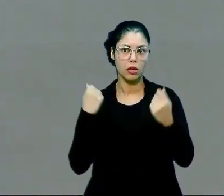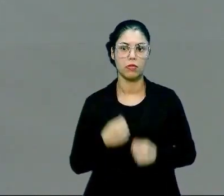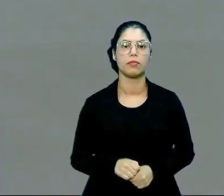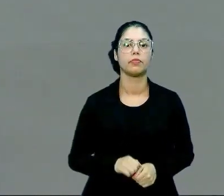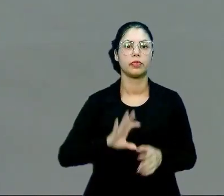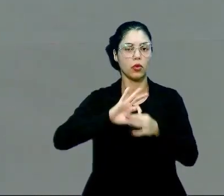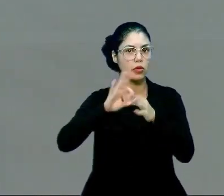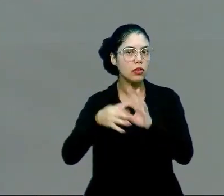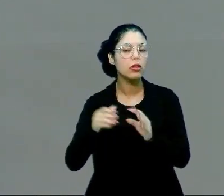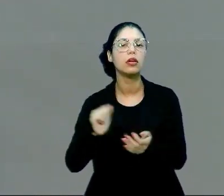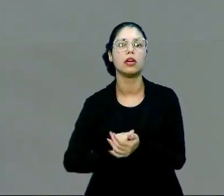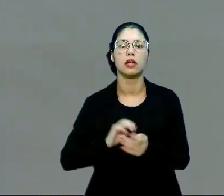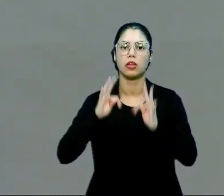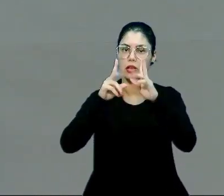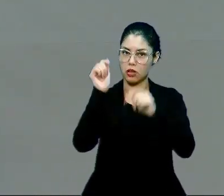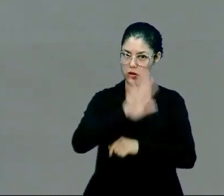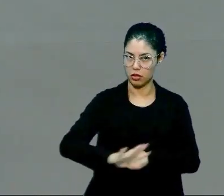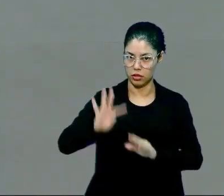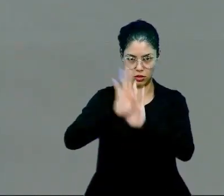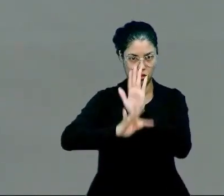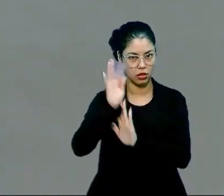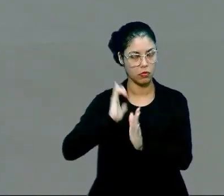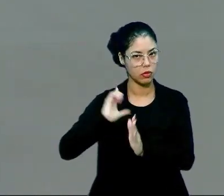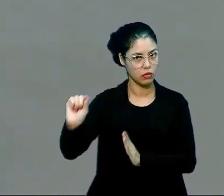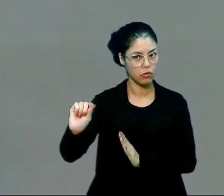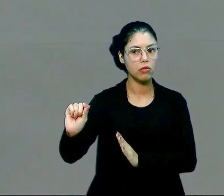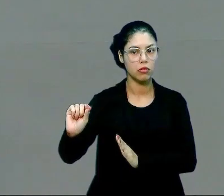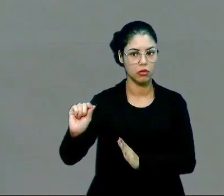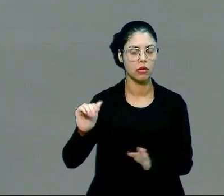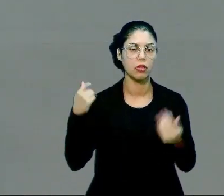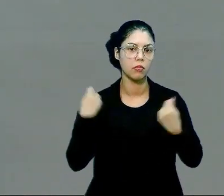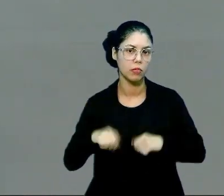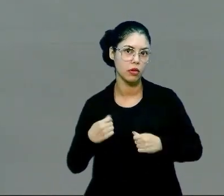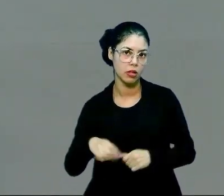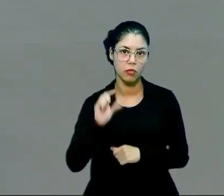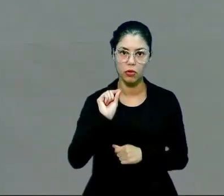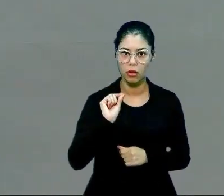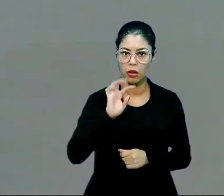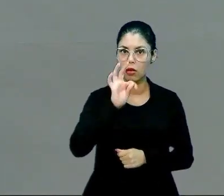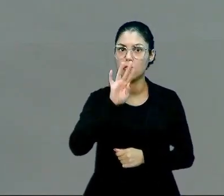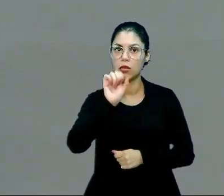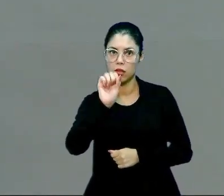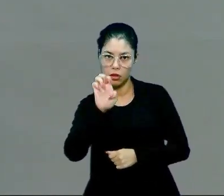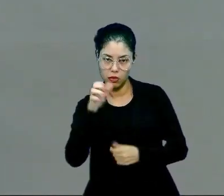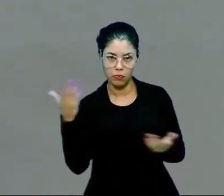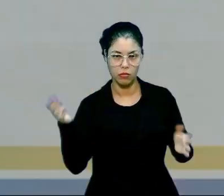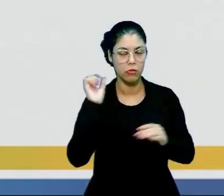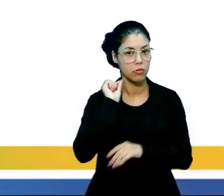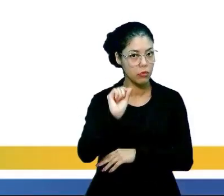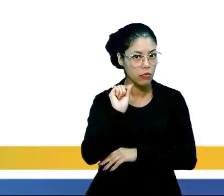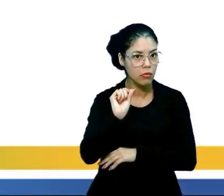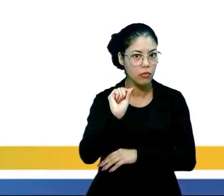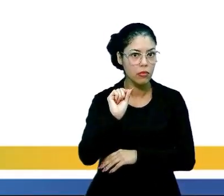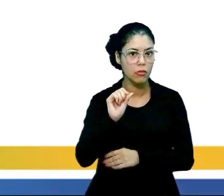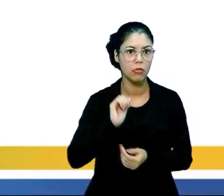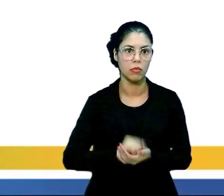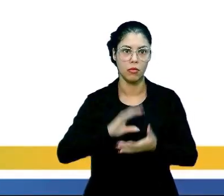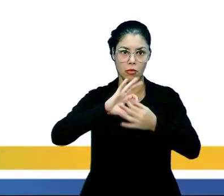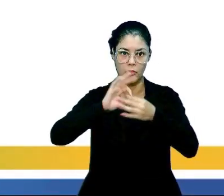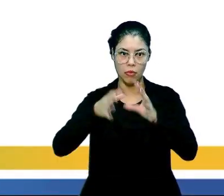precisamos contextualizar esse tema também, para não fugir desse tema. E nós precisamos de uma tese. Então, o que seria